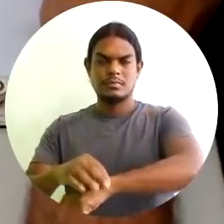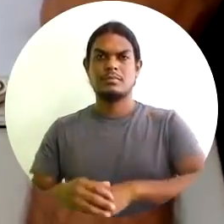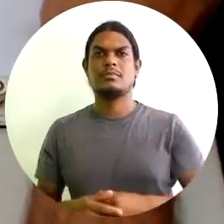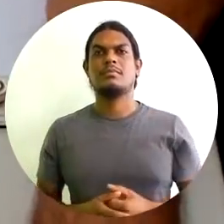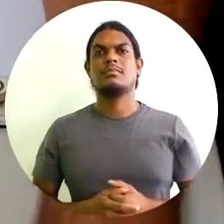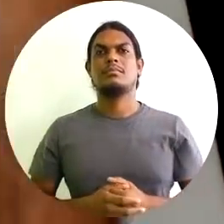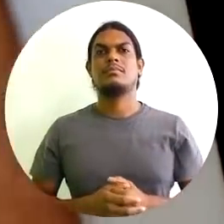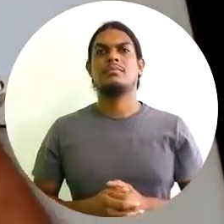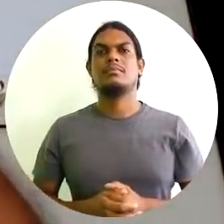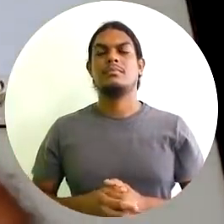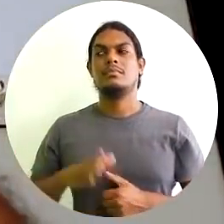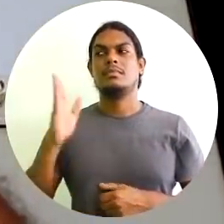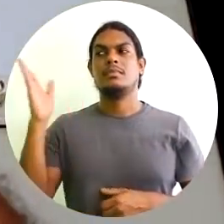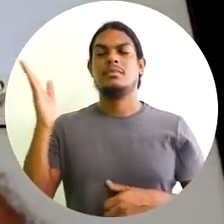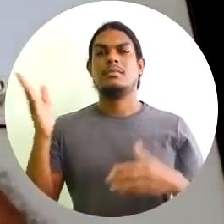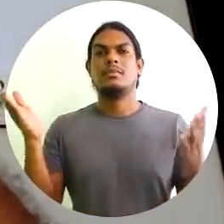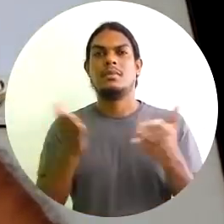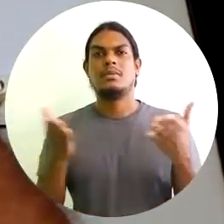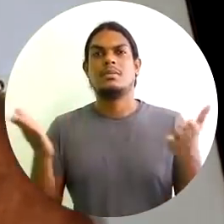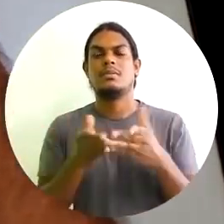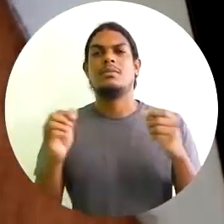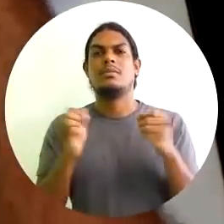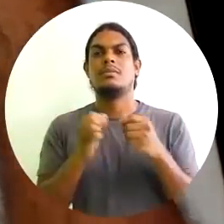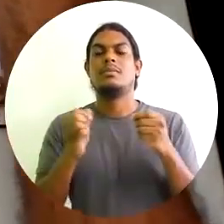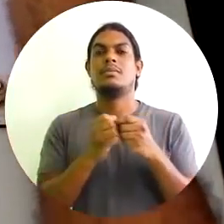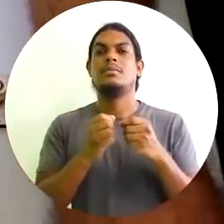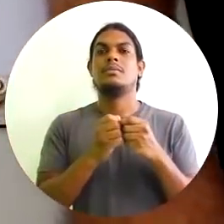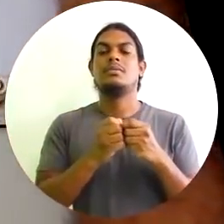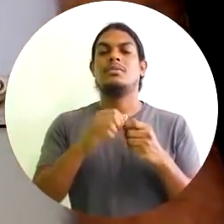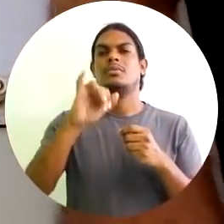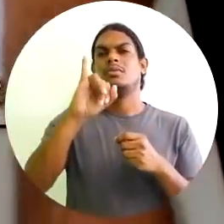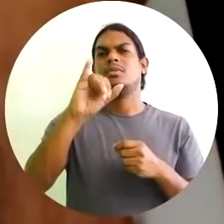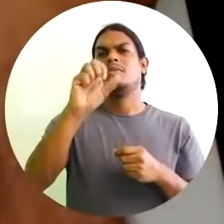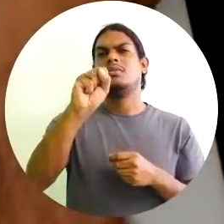Agora desenhando a perspectiva isométrica.